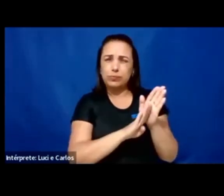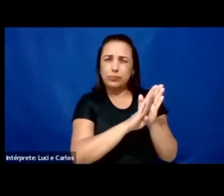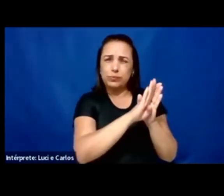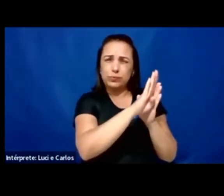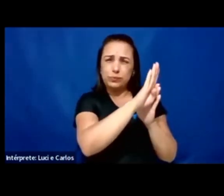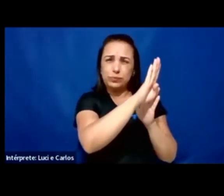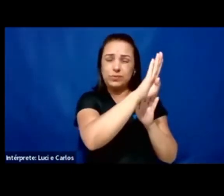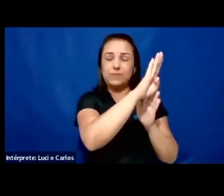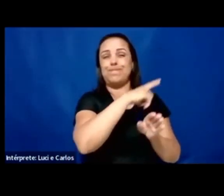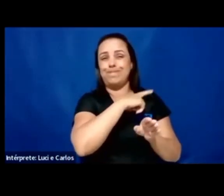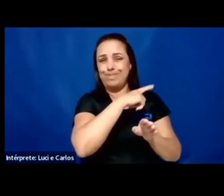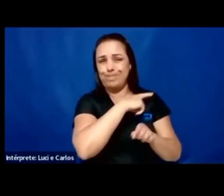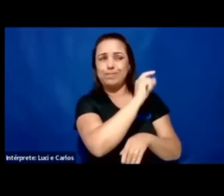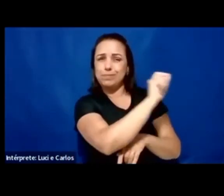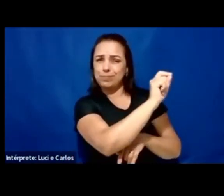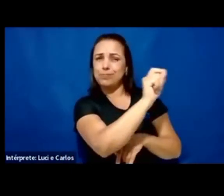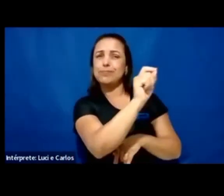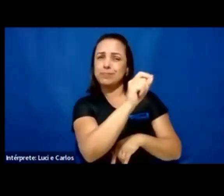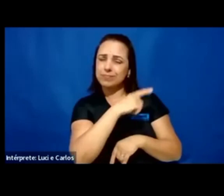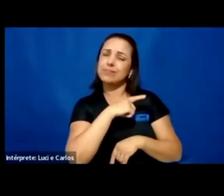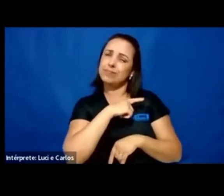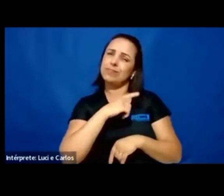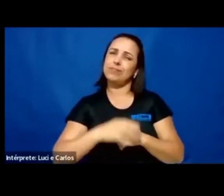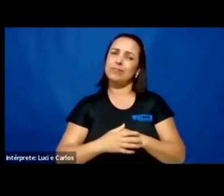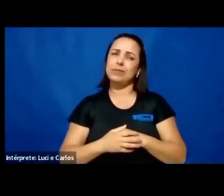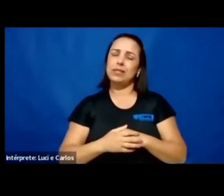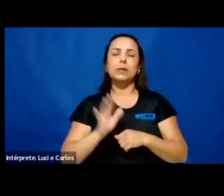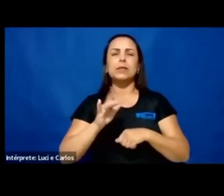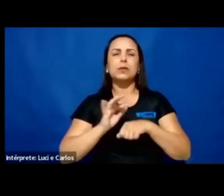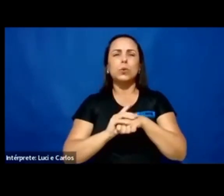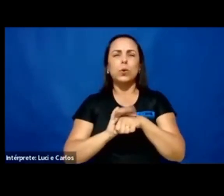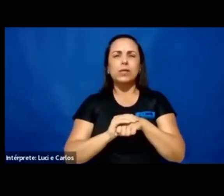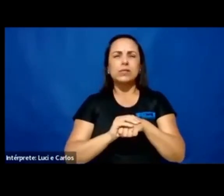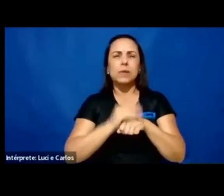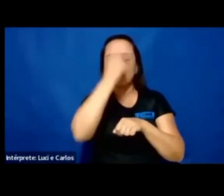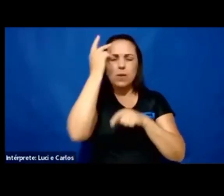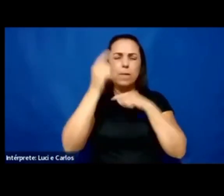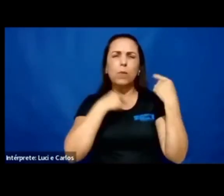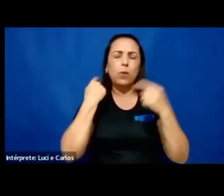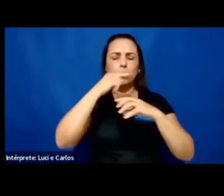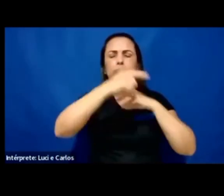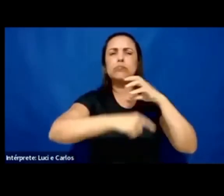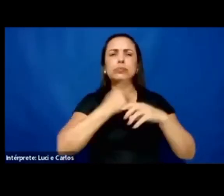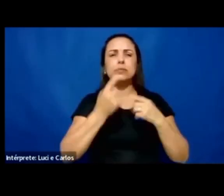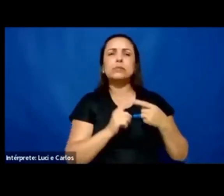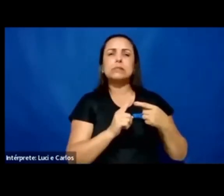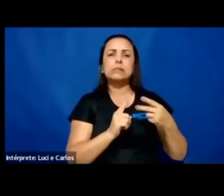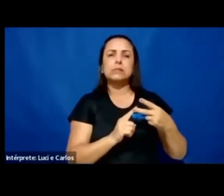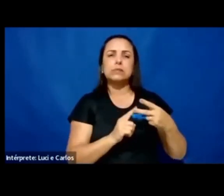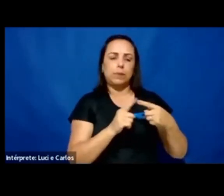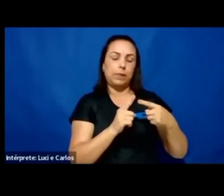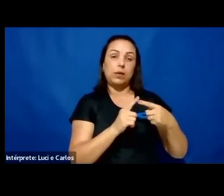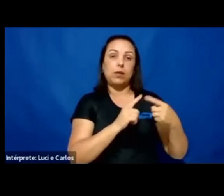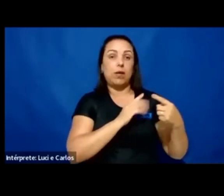um momento que se a gente olhar quais são as doenças que mais matam hoje em dia, as duas primeiras, a primeira é a